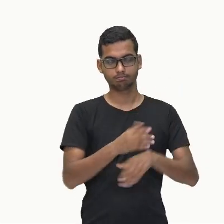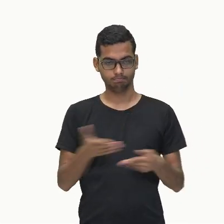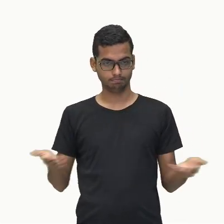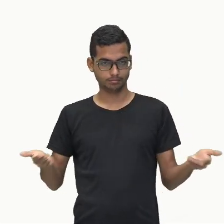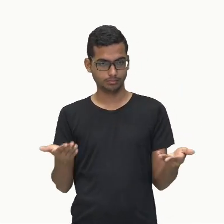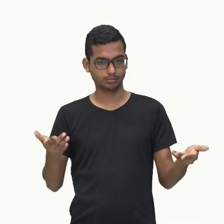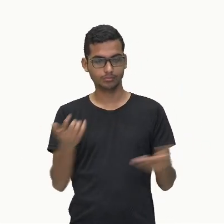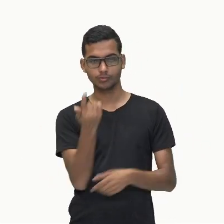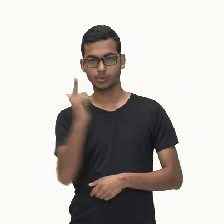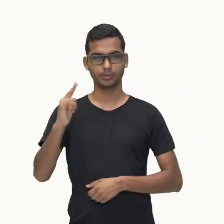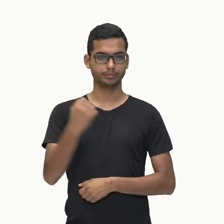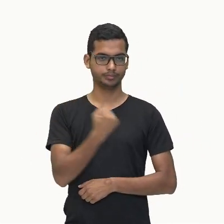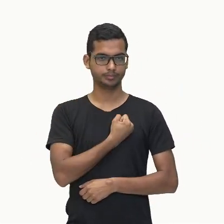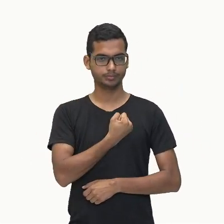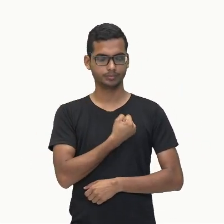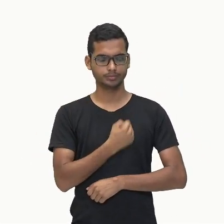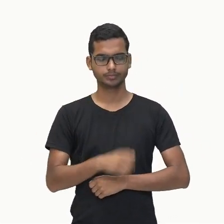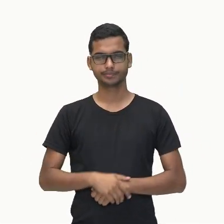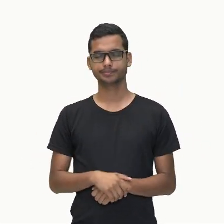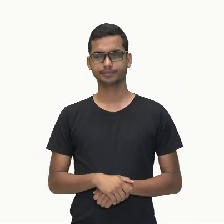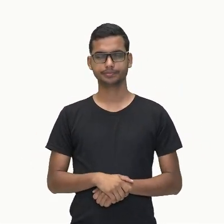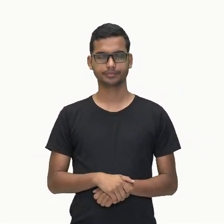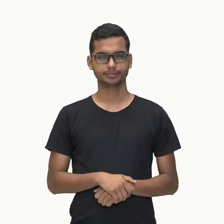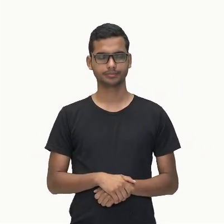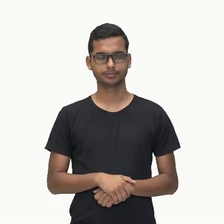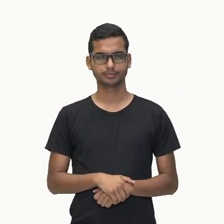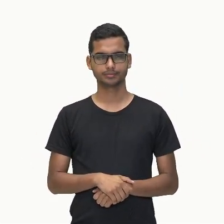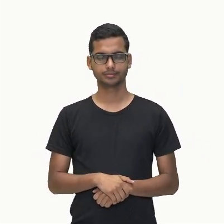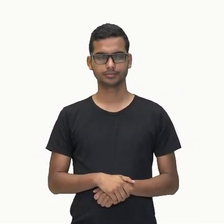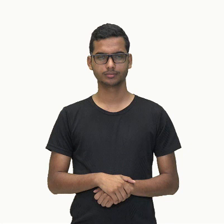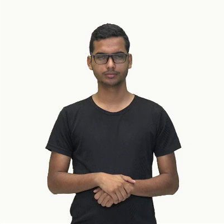Agora, a gente vai